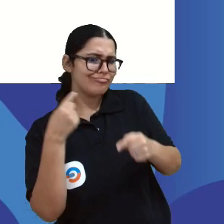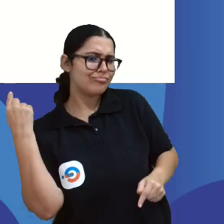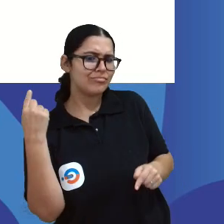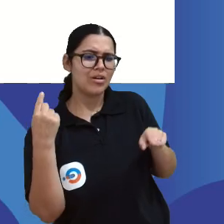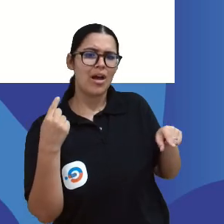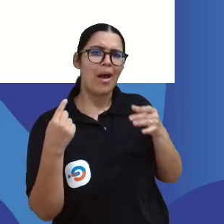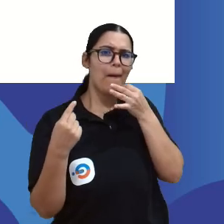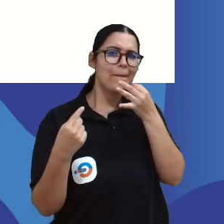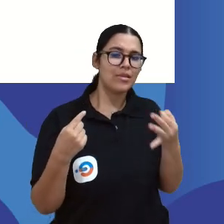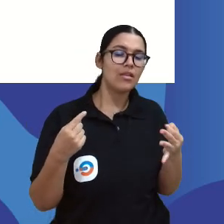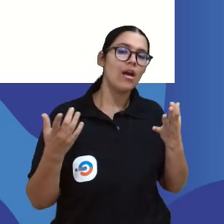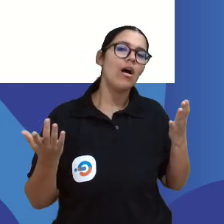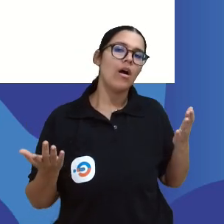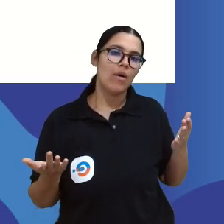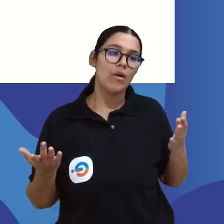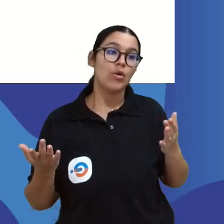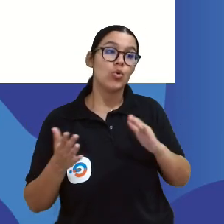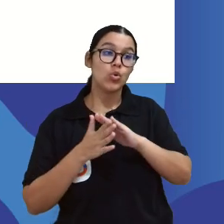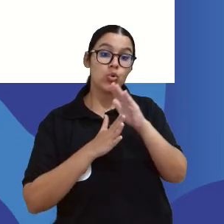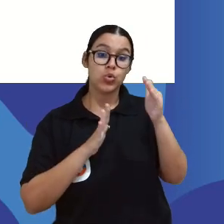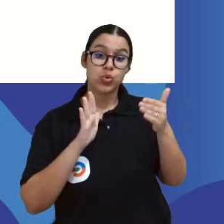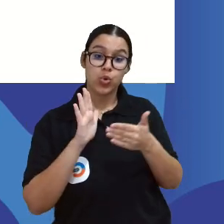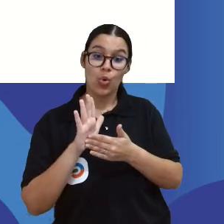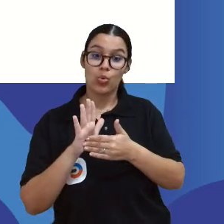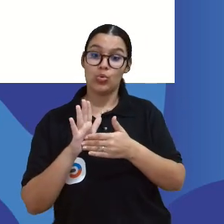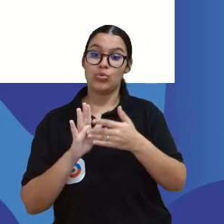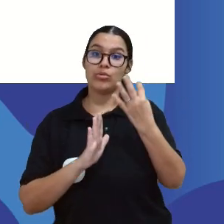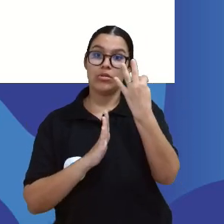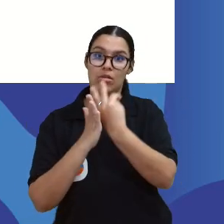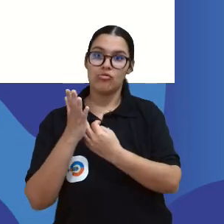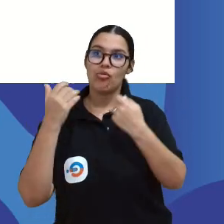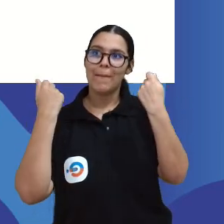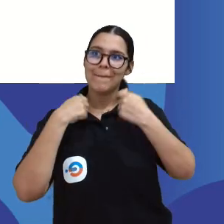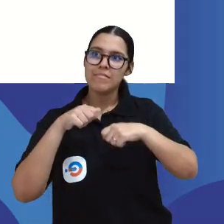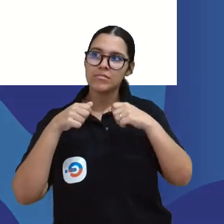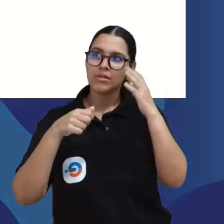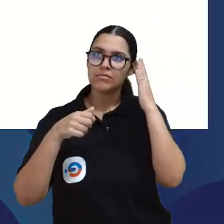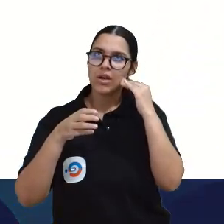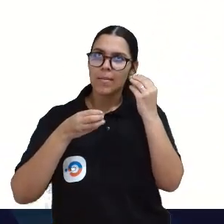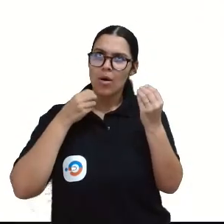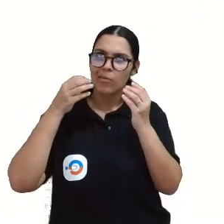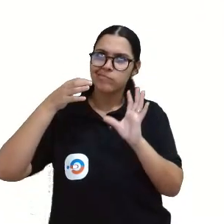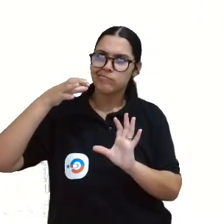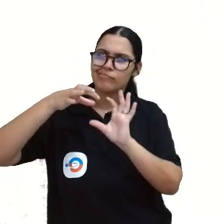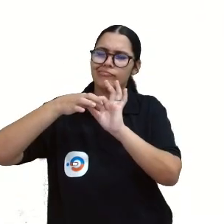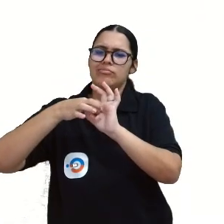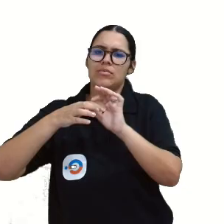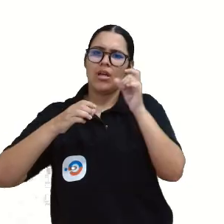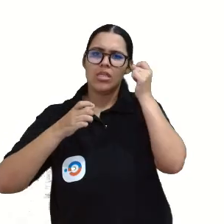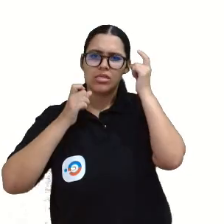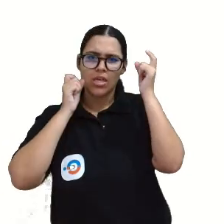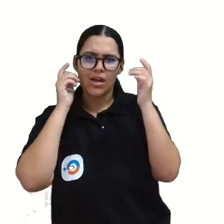é? Lembre-se que todo texto precisa ter uma lógica. Então, vamos comigo à questão?